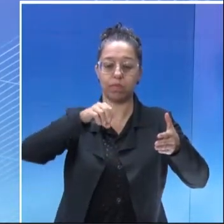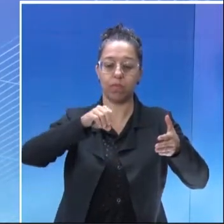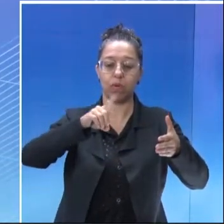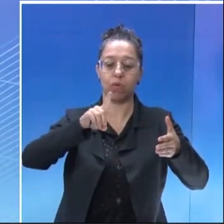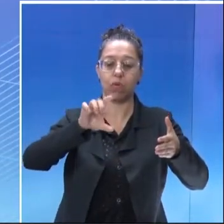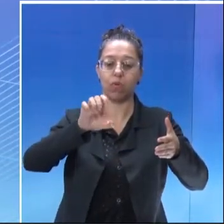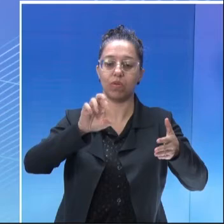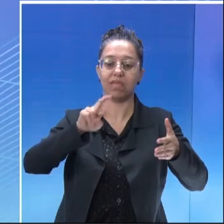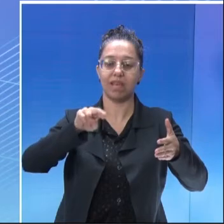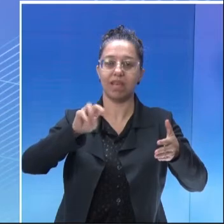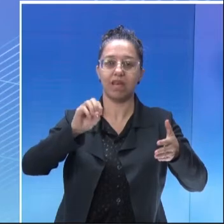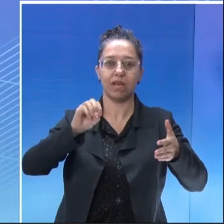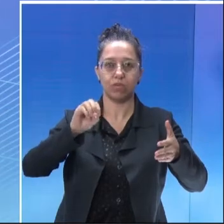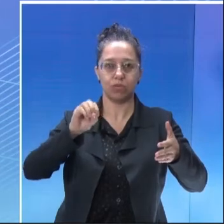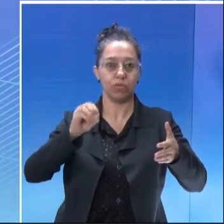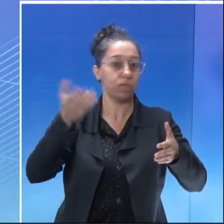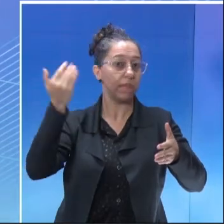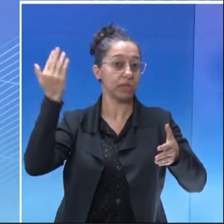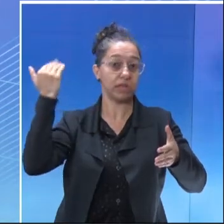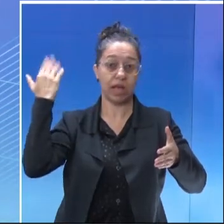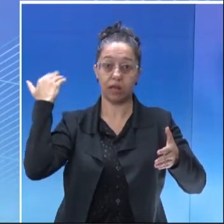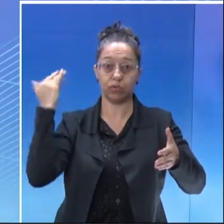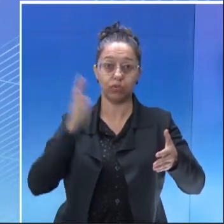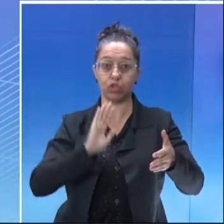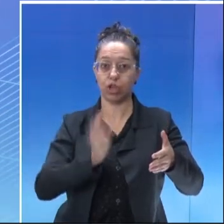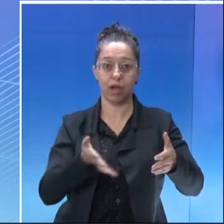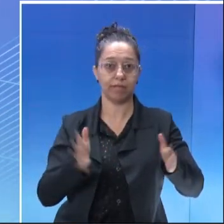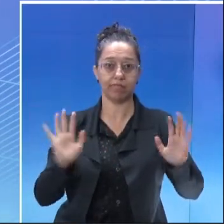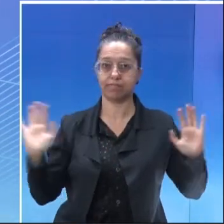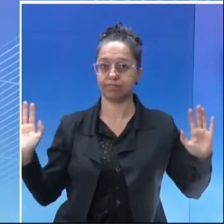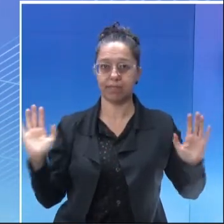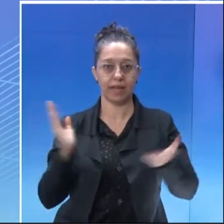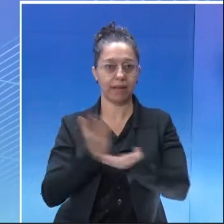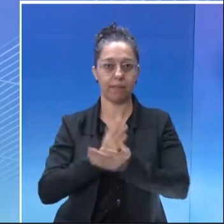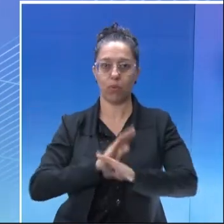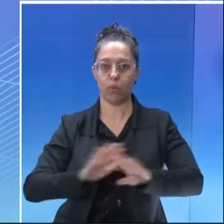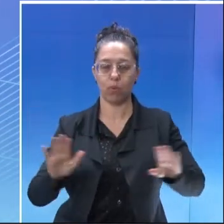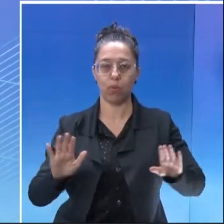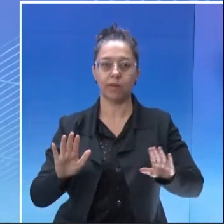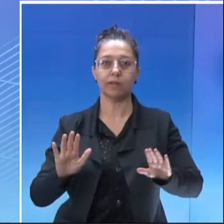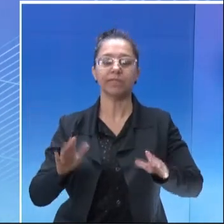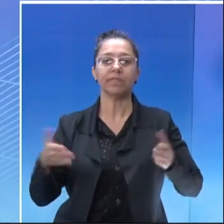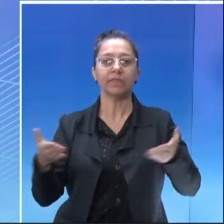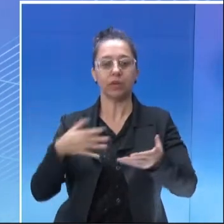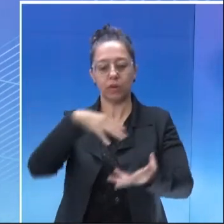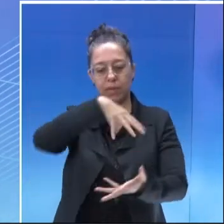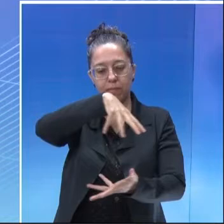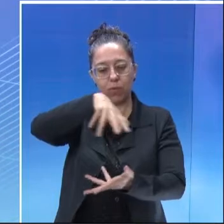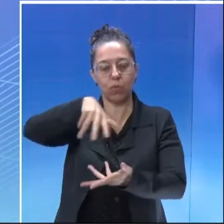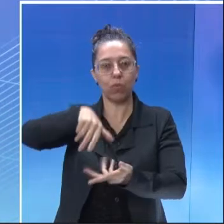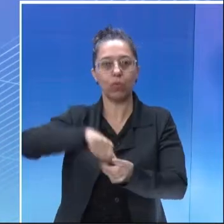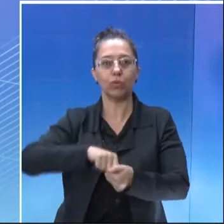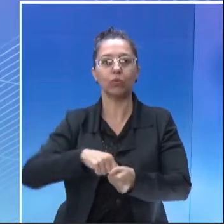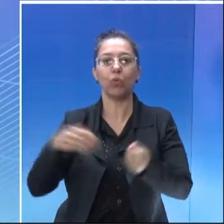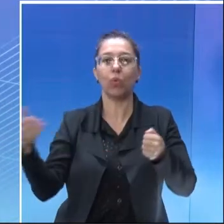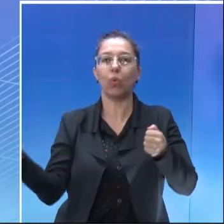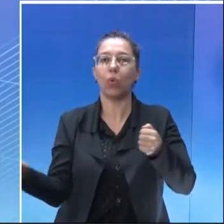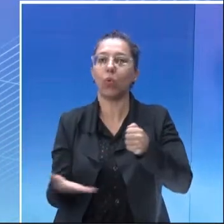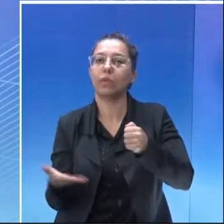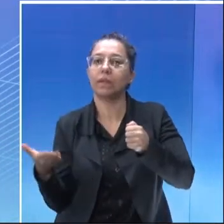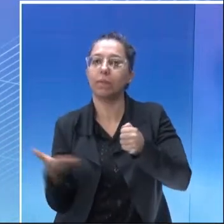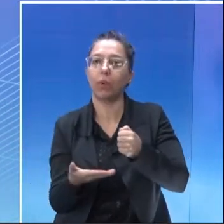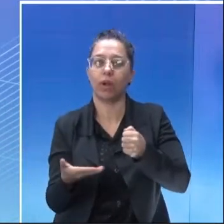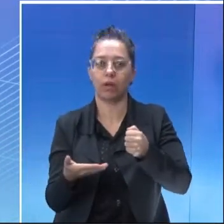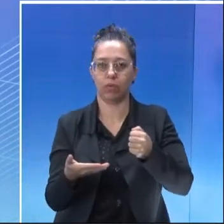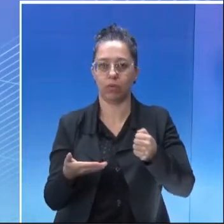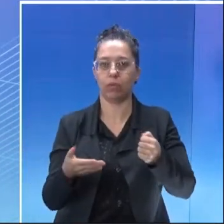nós não estamos na modernidade, nós não estamos no mundo moderno, nós estamos no mundo contemporâneo. O mundo moderno